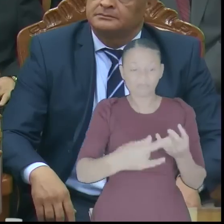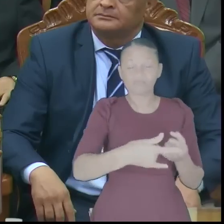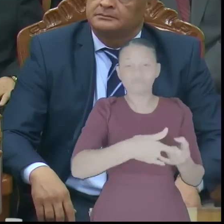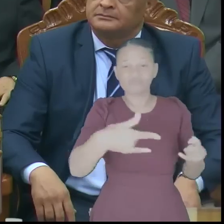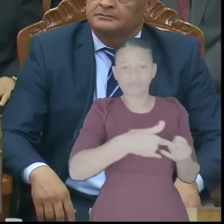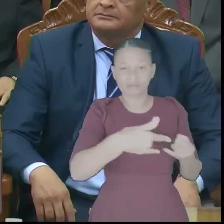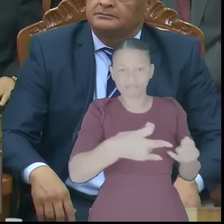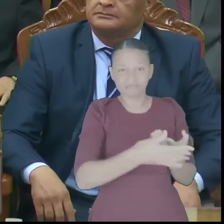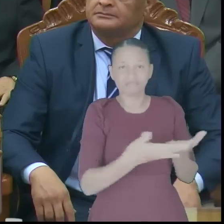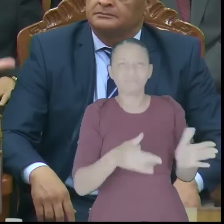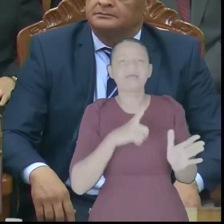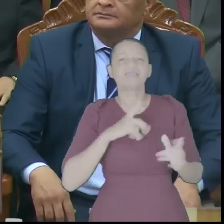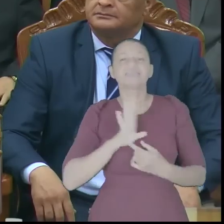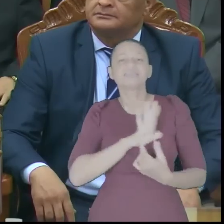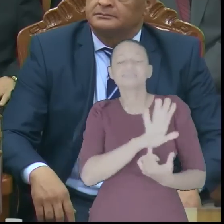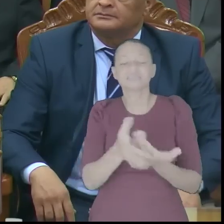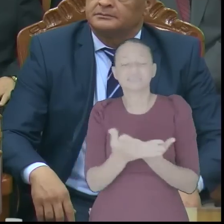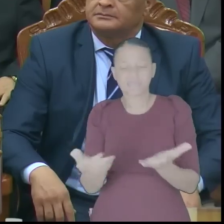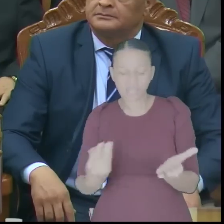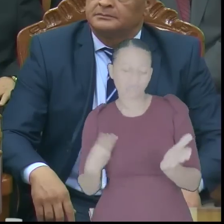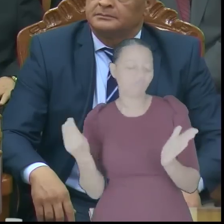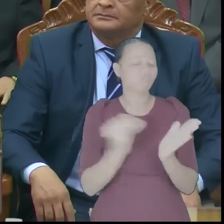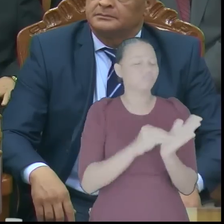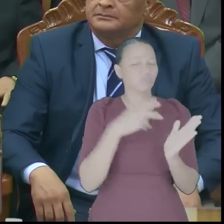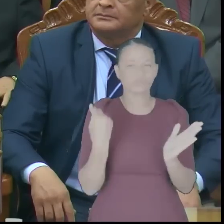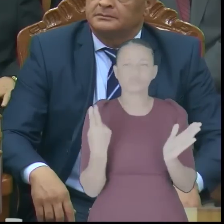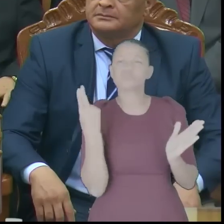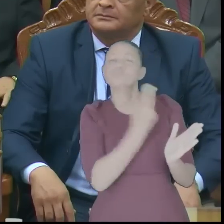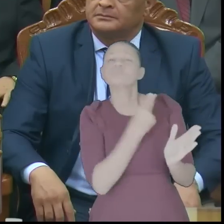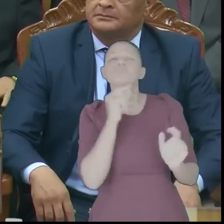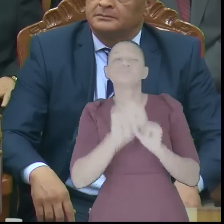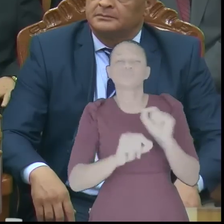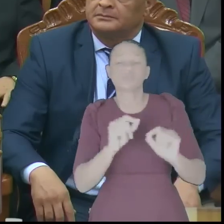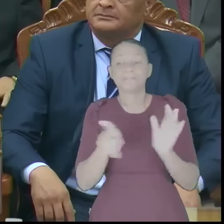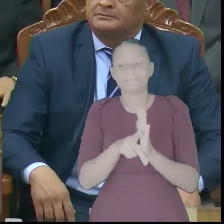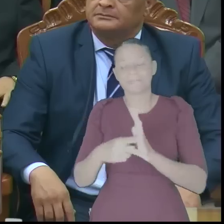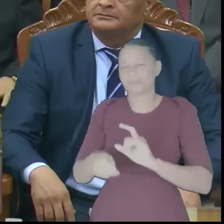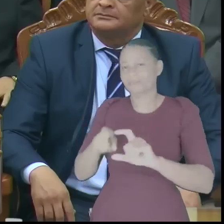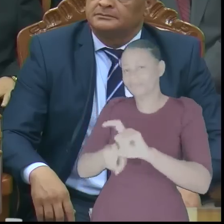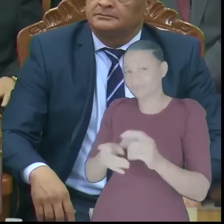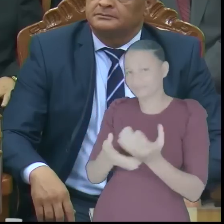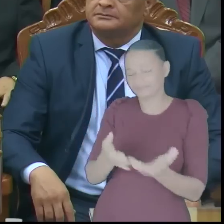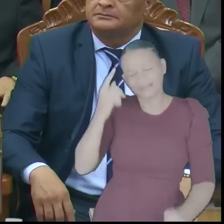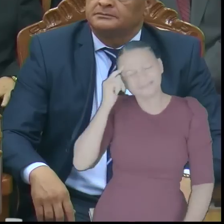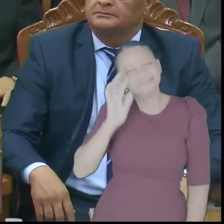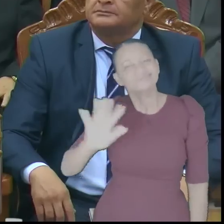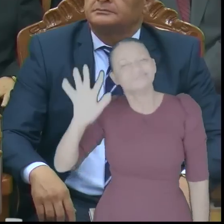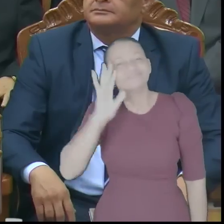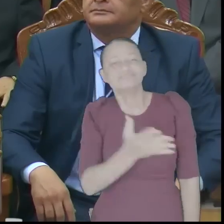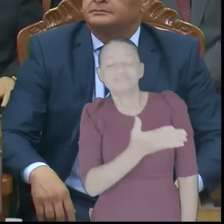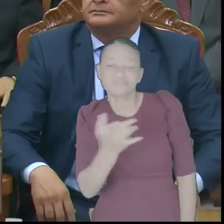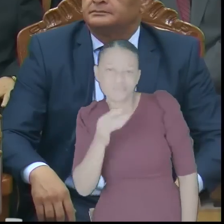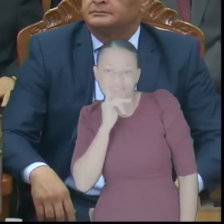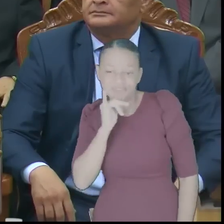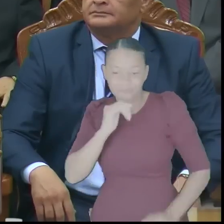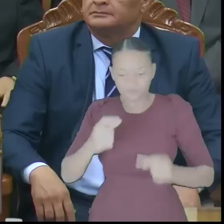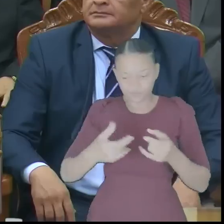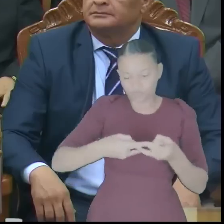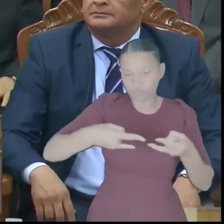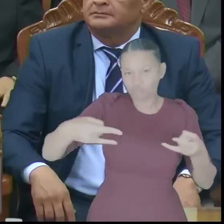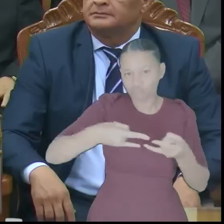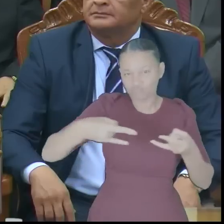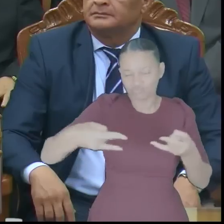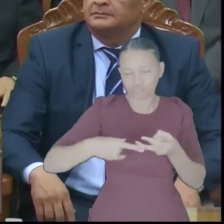compromete a pagar e põe embaixo o teu nome é um escrito de dívida. Imagine que você passou um cheque e